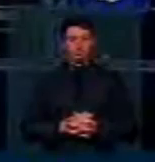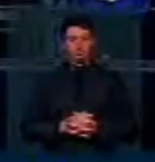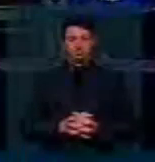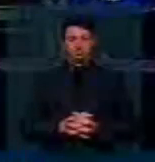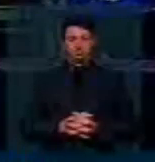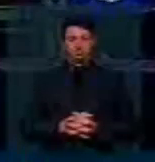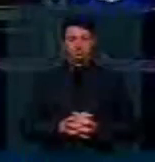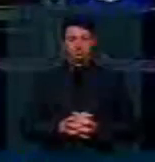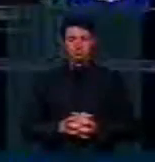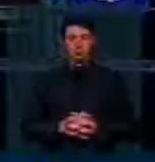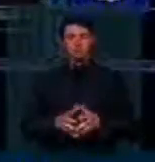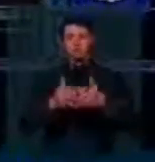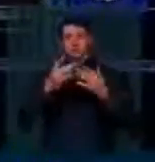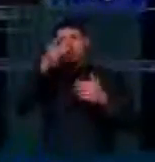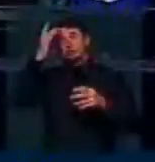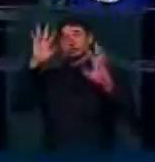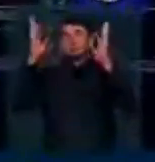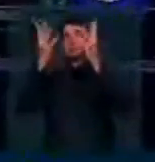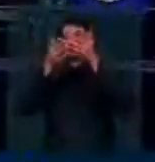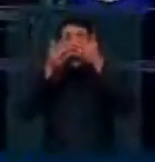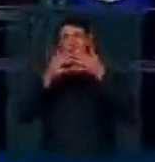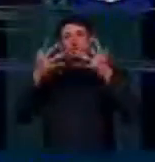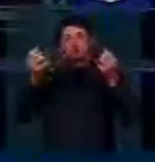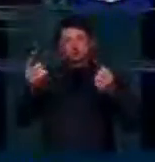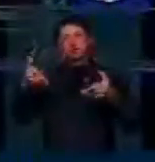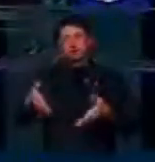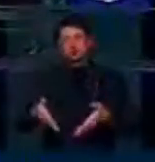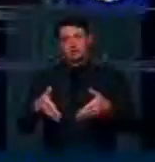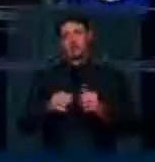Pediria aos militantes que são aceitos aqui,